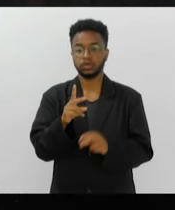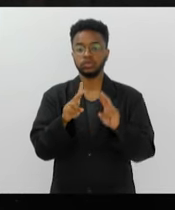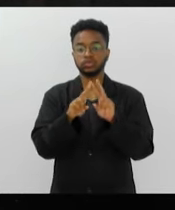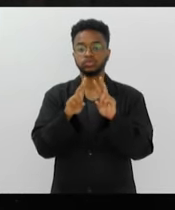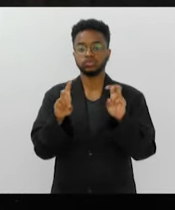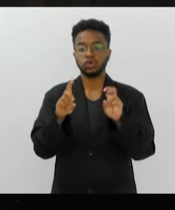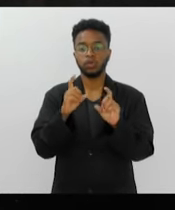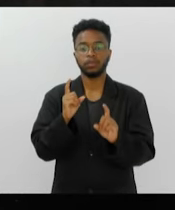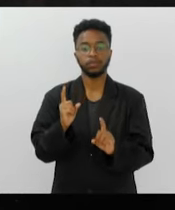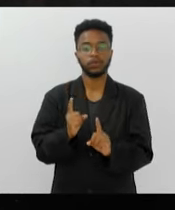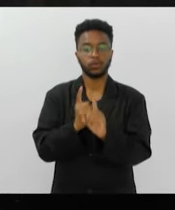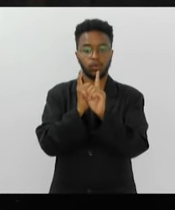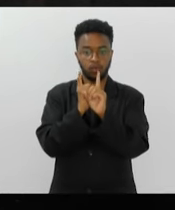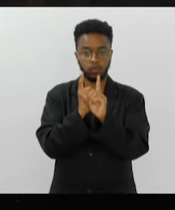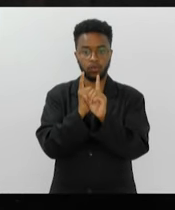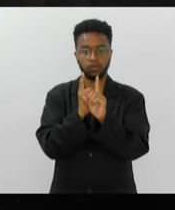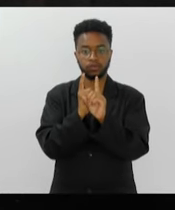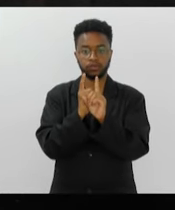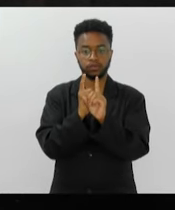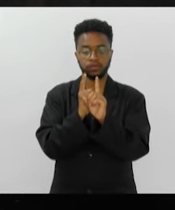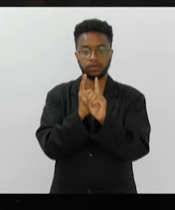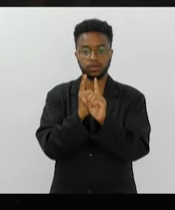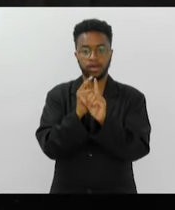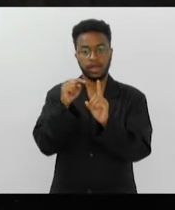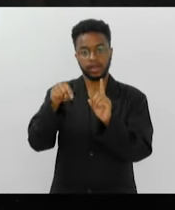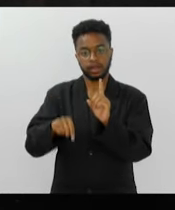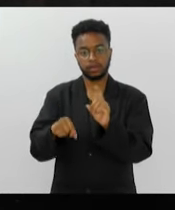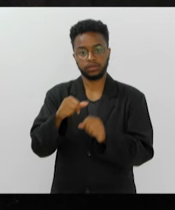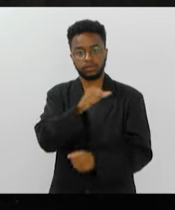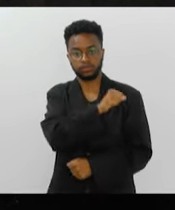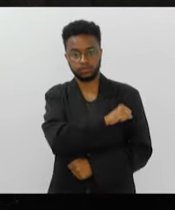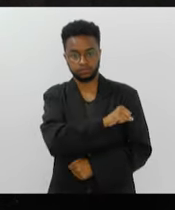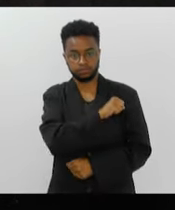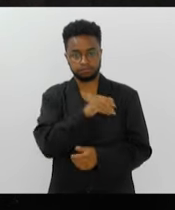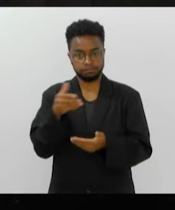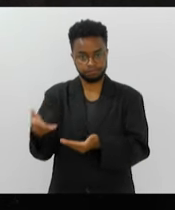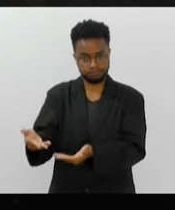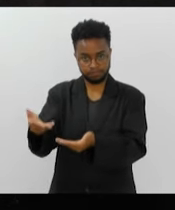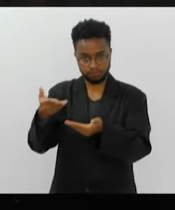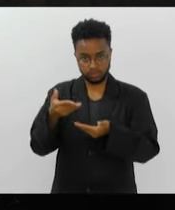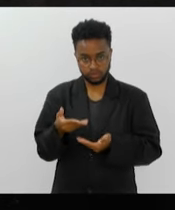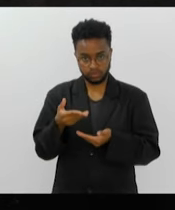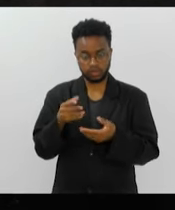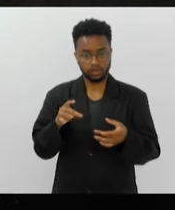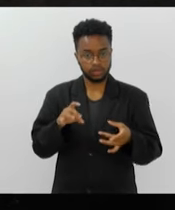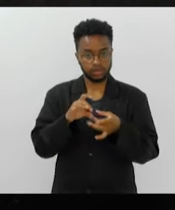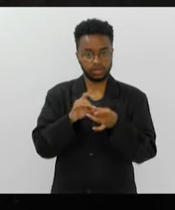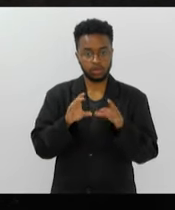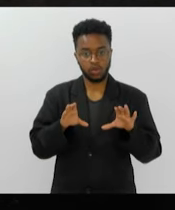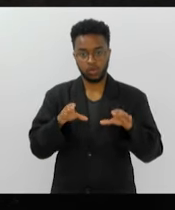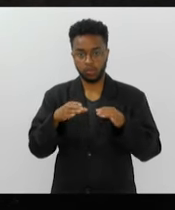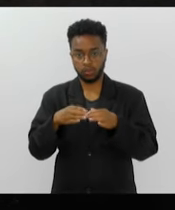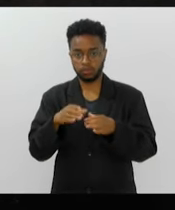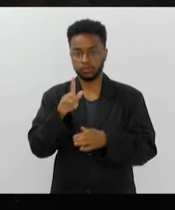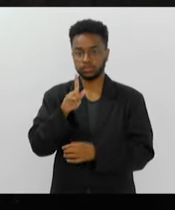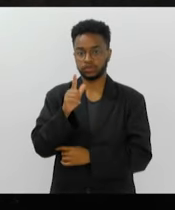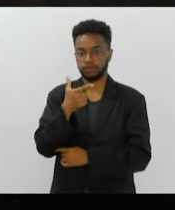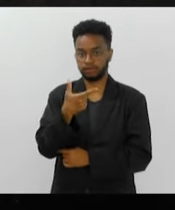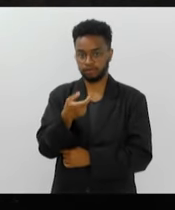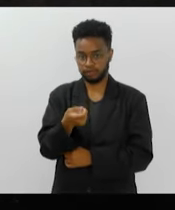encontro que a cidade do Rio de Janeiro vai abrigar da Cúpula do